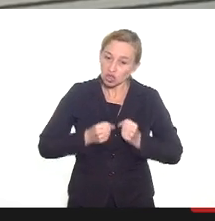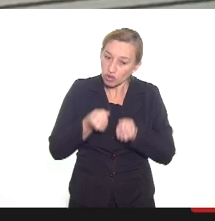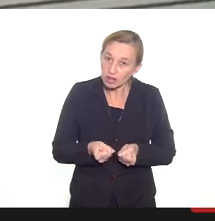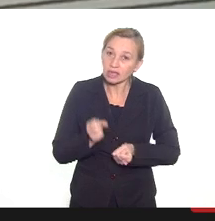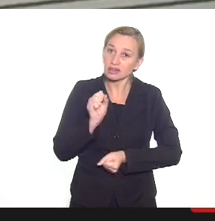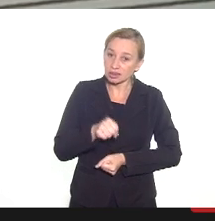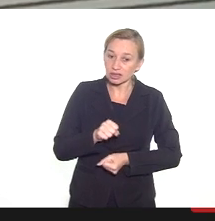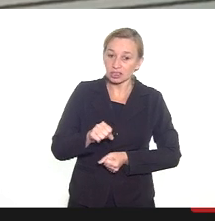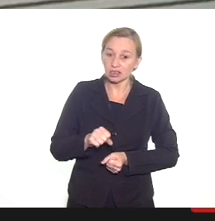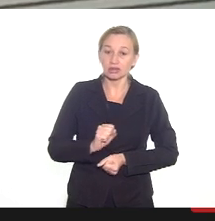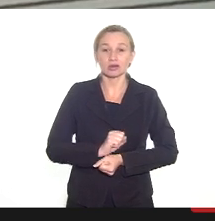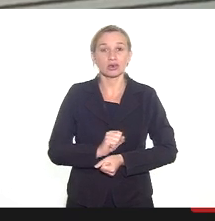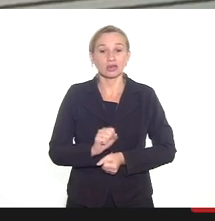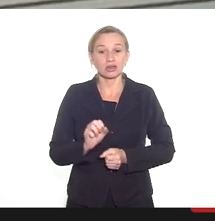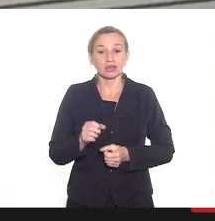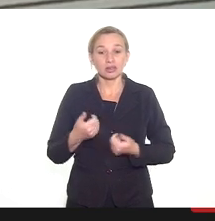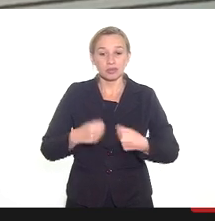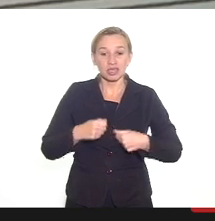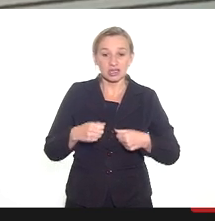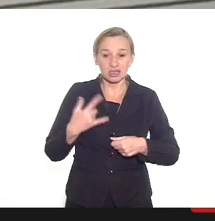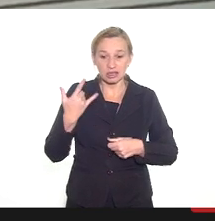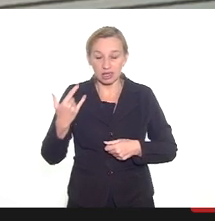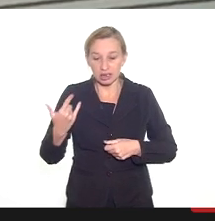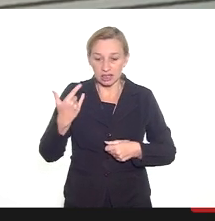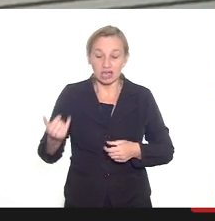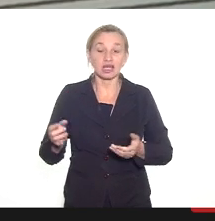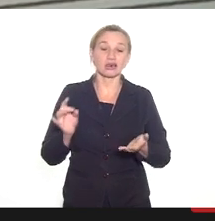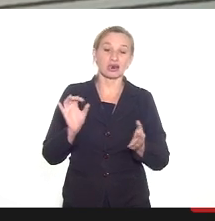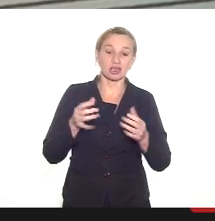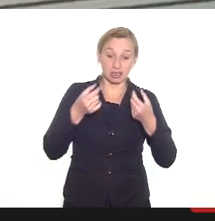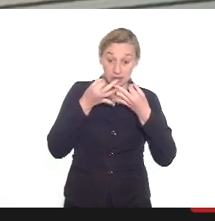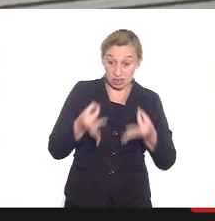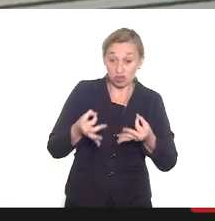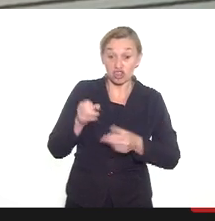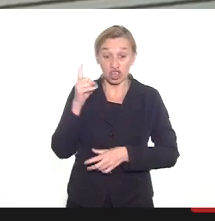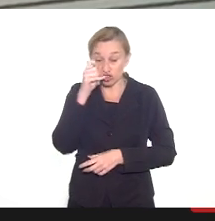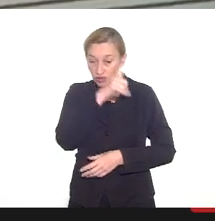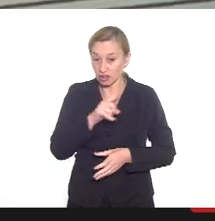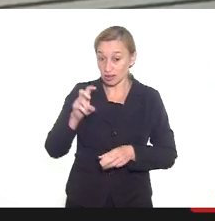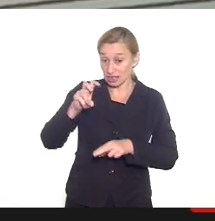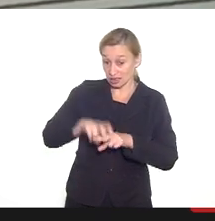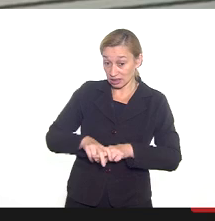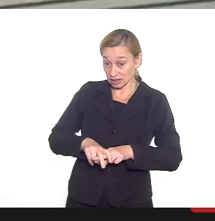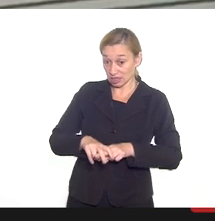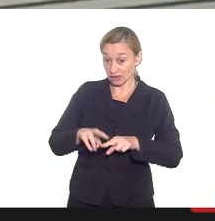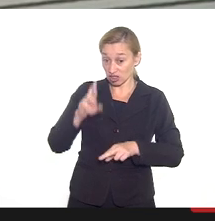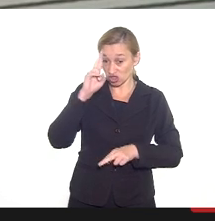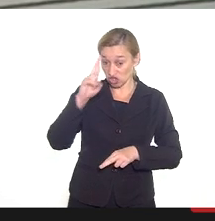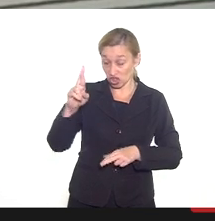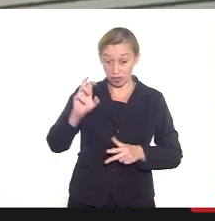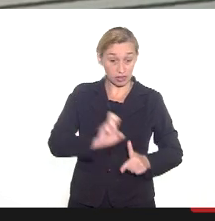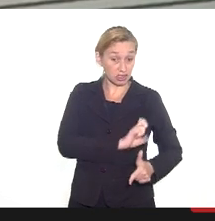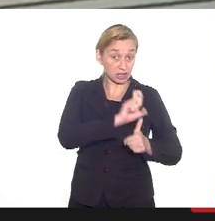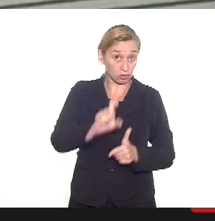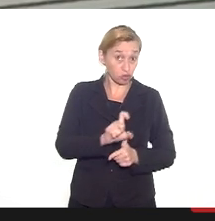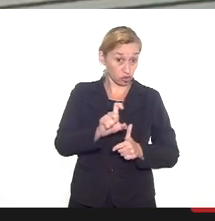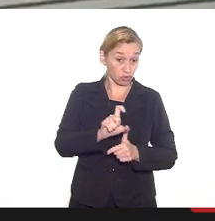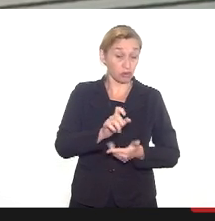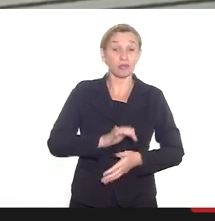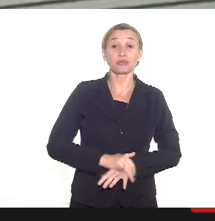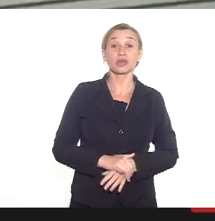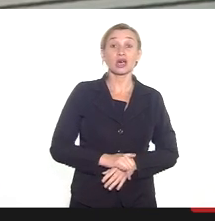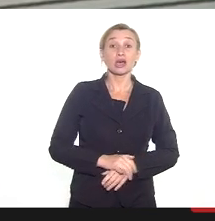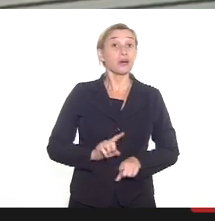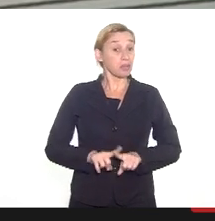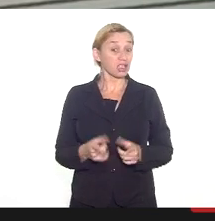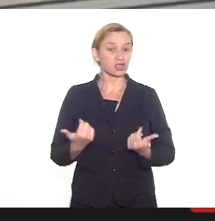precisa atrair a atenção dos governantes. É muito difícil sentar na cadeira de chefe de executivo, seja em qual nível for, mas